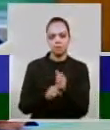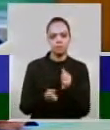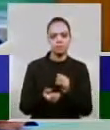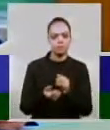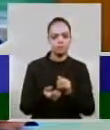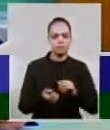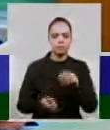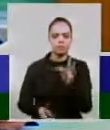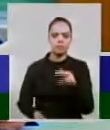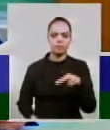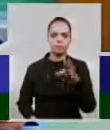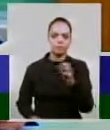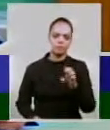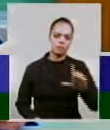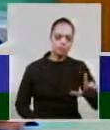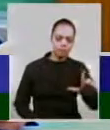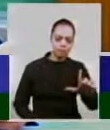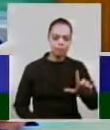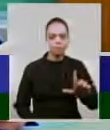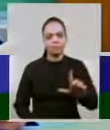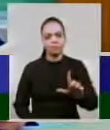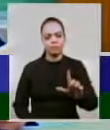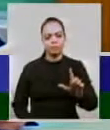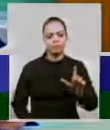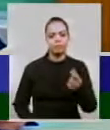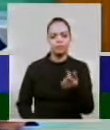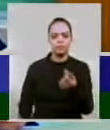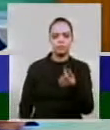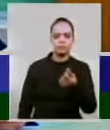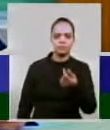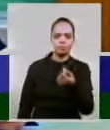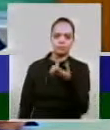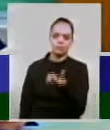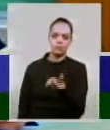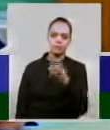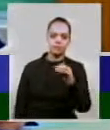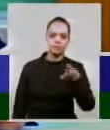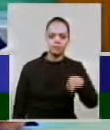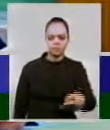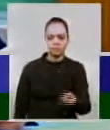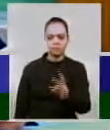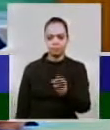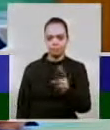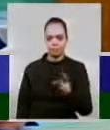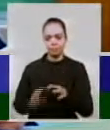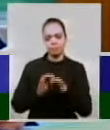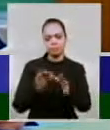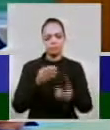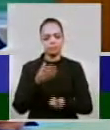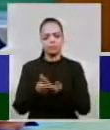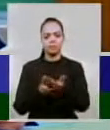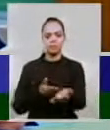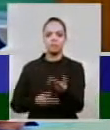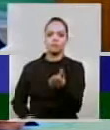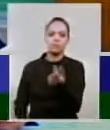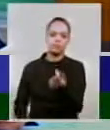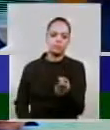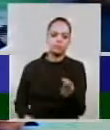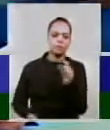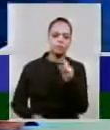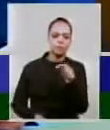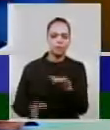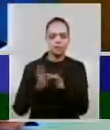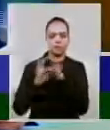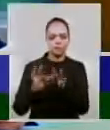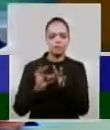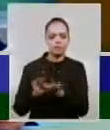Fundação Berlandense do Turismo, Esporte e Lazer, FUTEL, no valor de R$ 60 mil, e autoriza a transferência de recursos à Liga